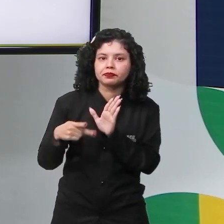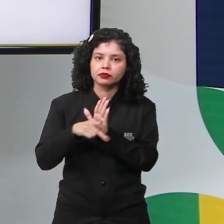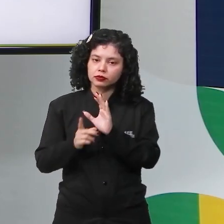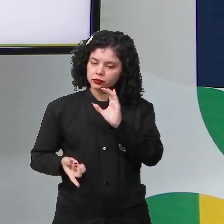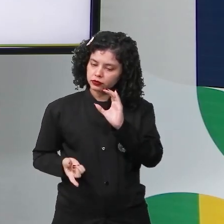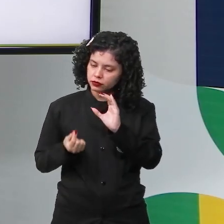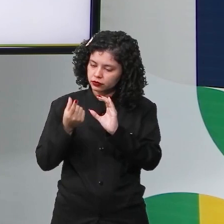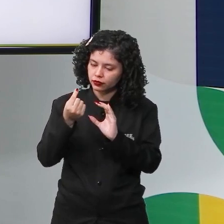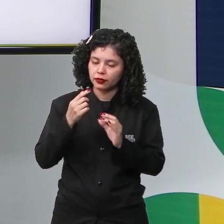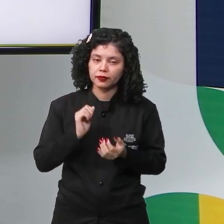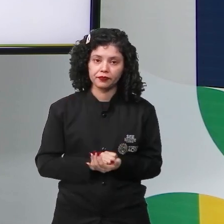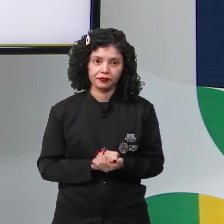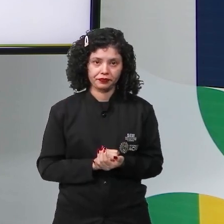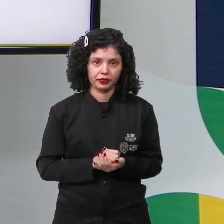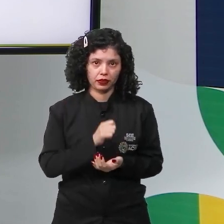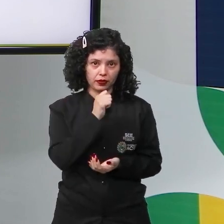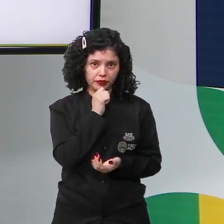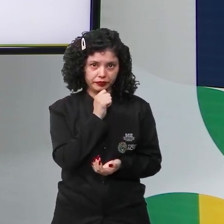capitalista, devido a essa